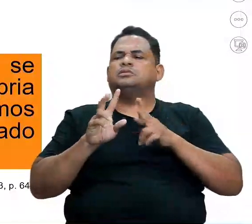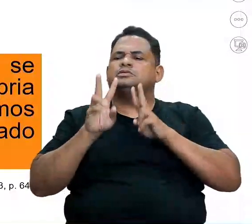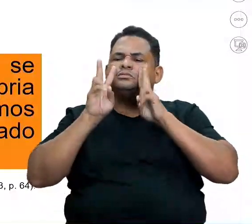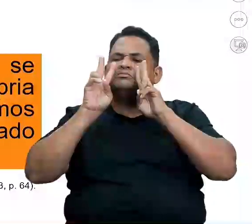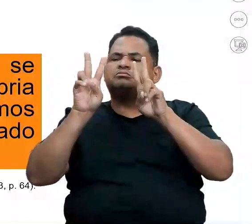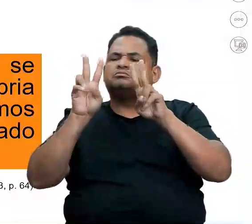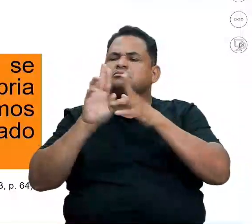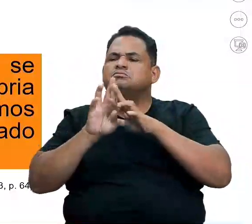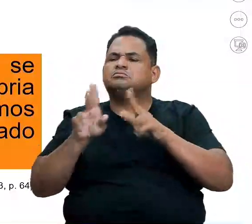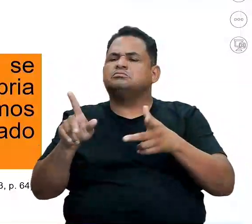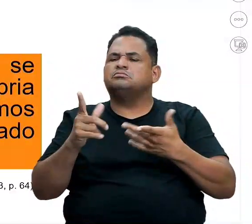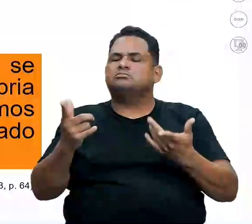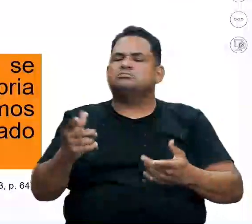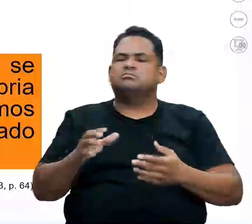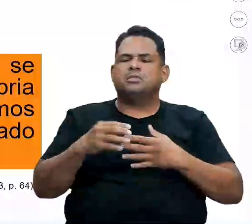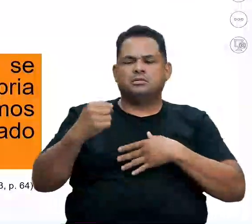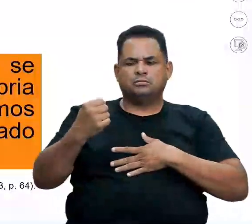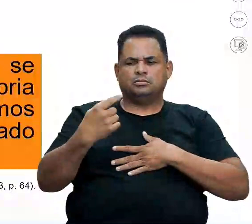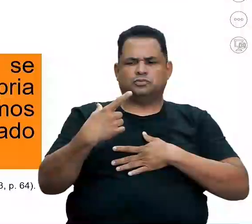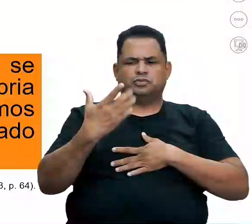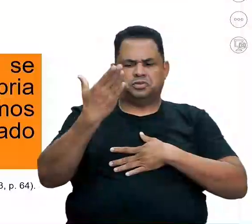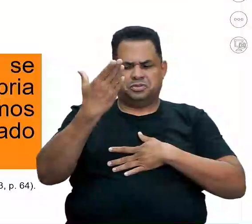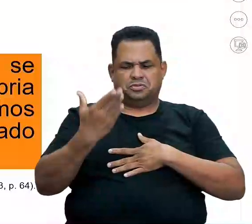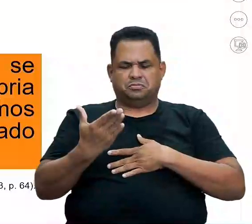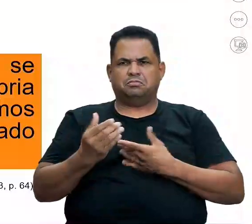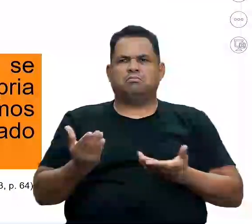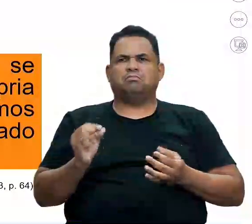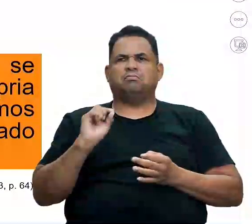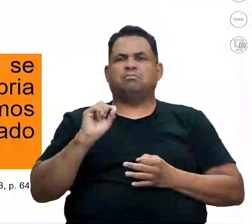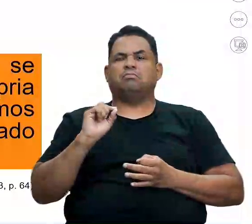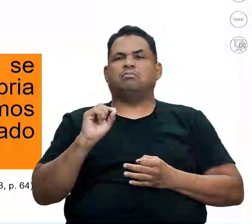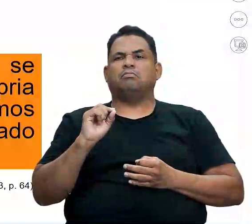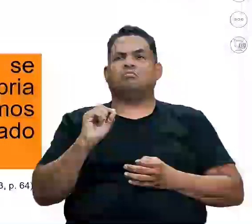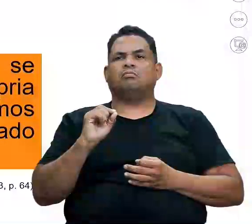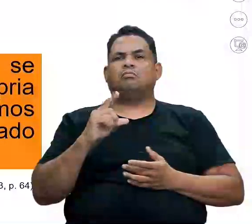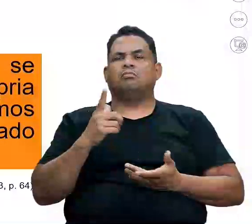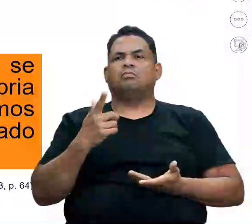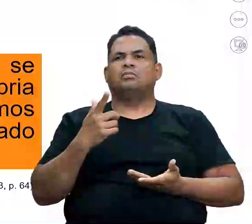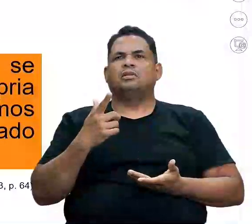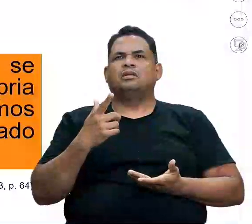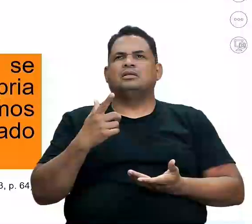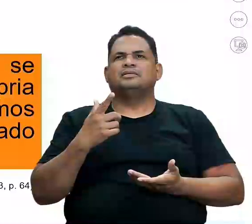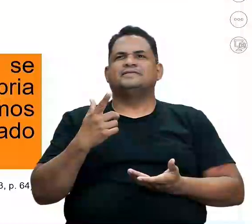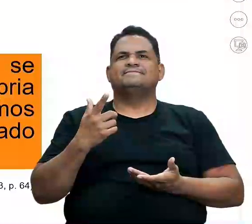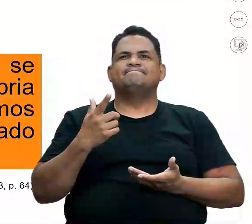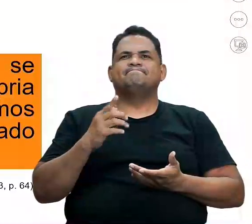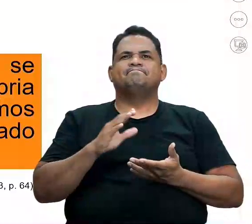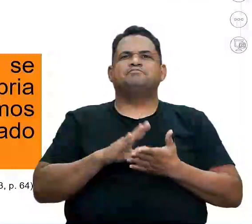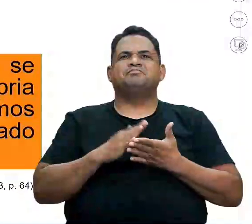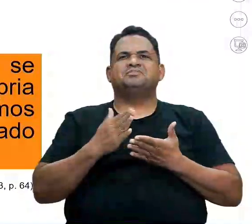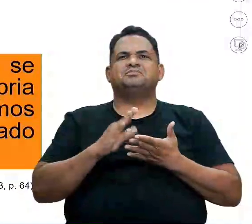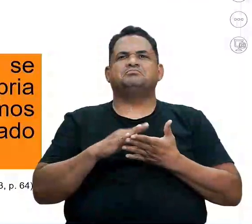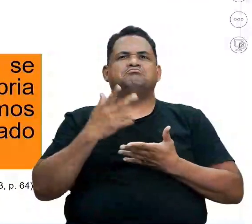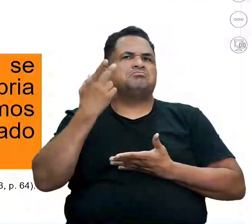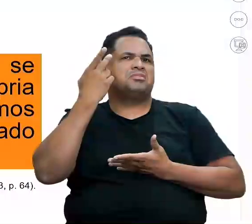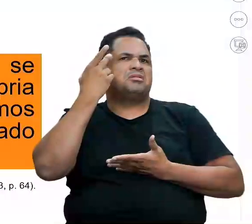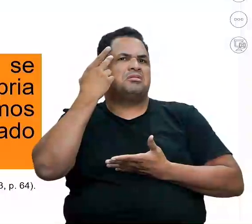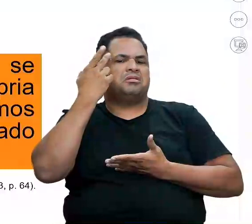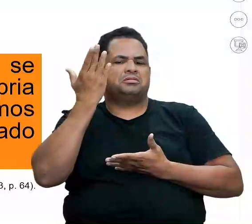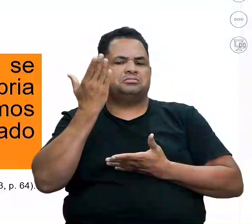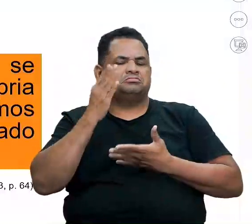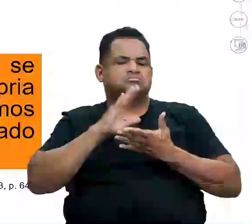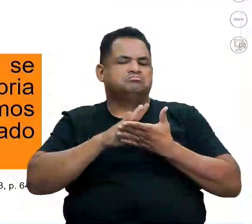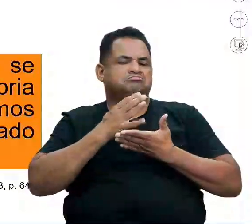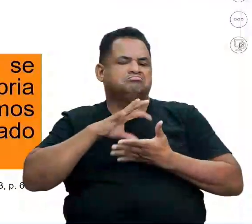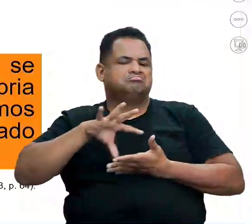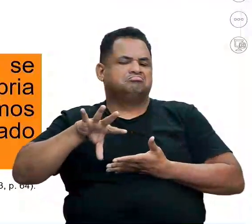a gente realmente estranha, né? O que leva muitas vezes a desnaturalização do que consideramos